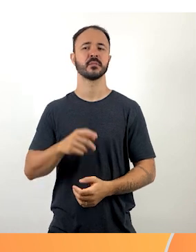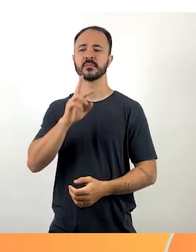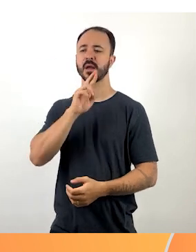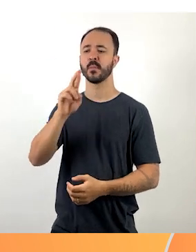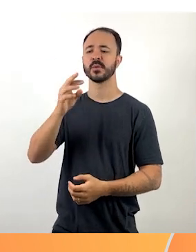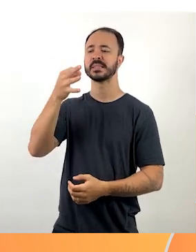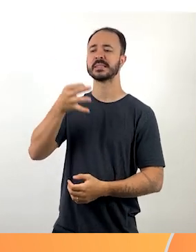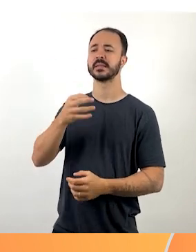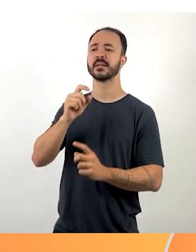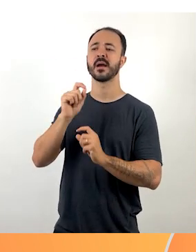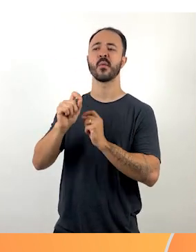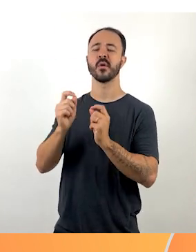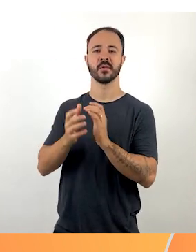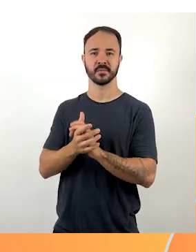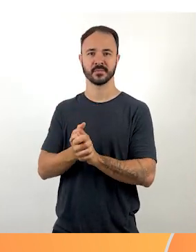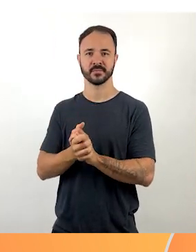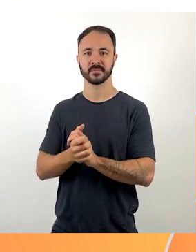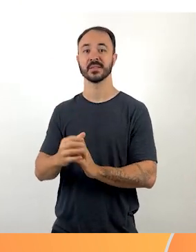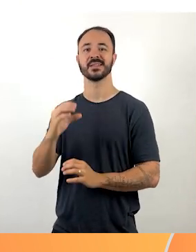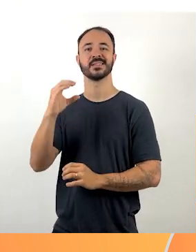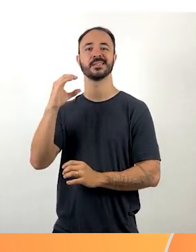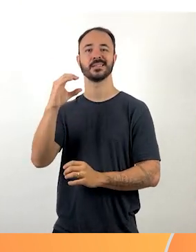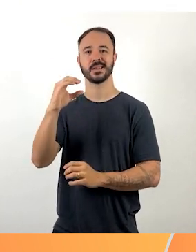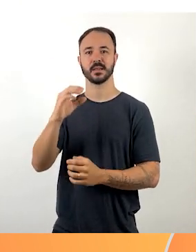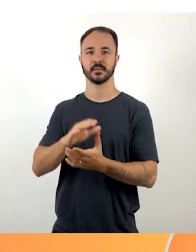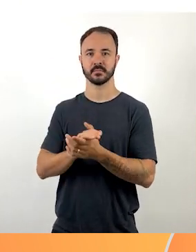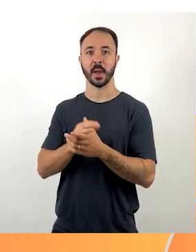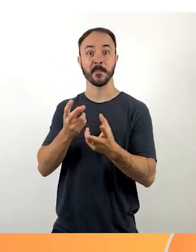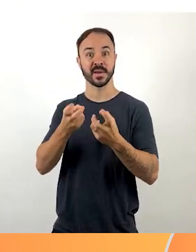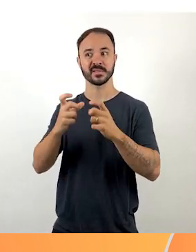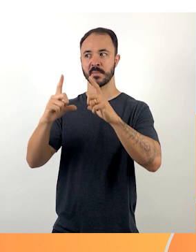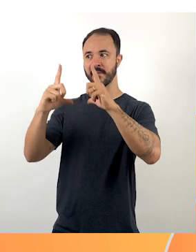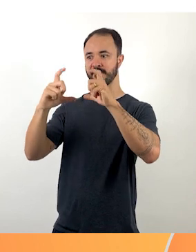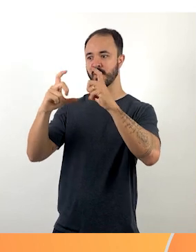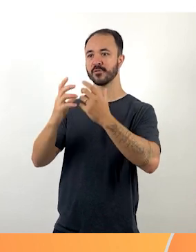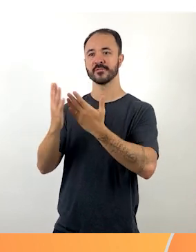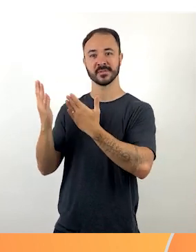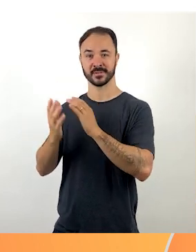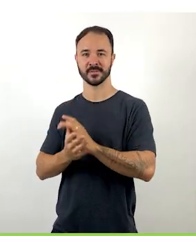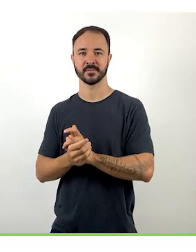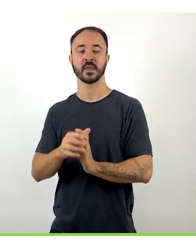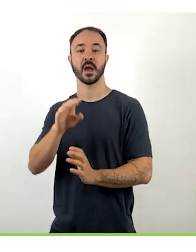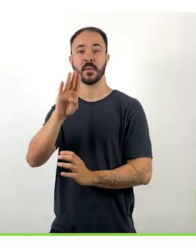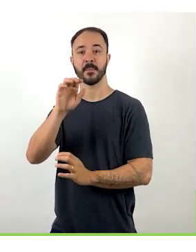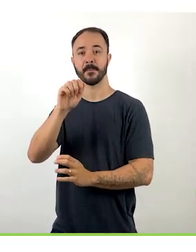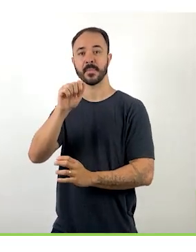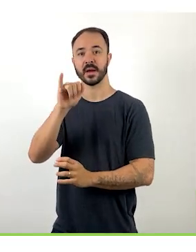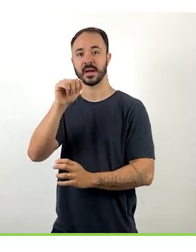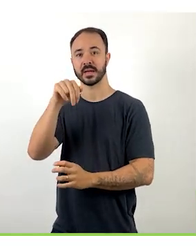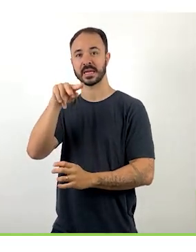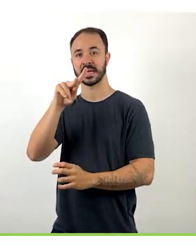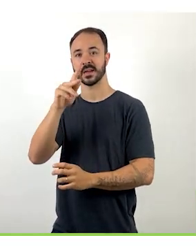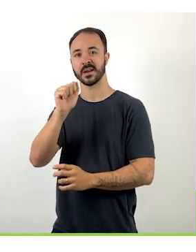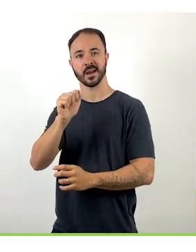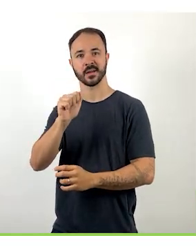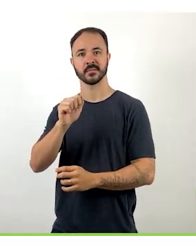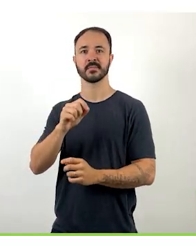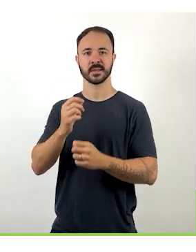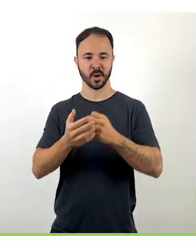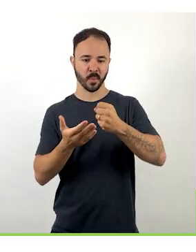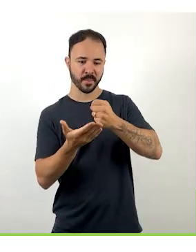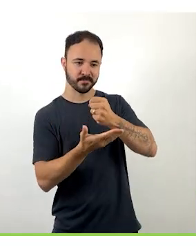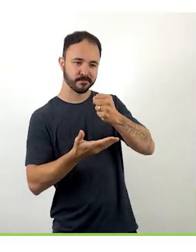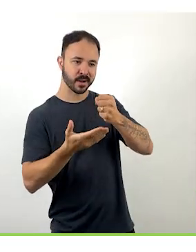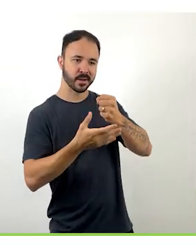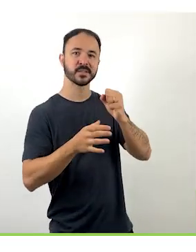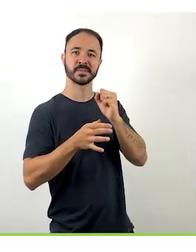Qual é a nossa resposta correta? Letra C. Observe a imagem. A bainha é uma expansão da base da folha que